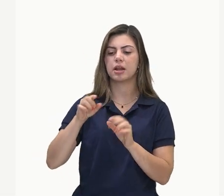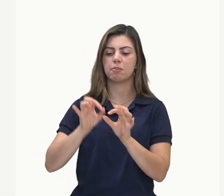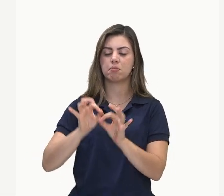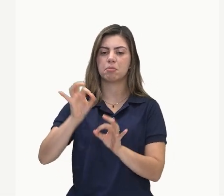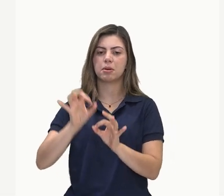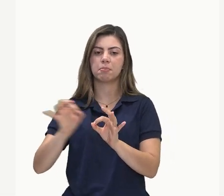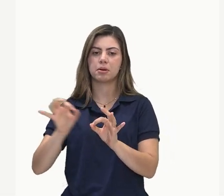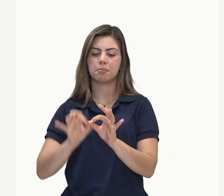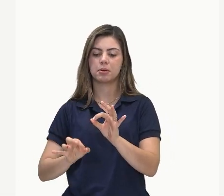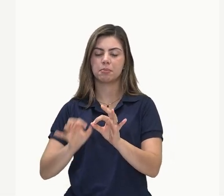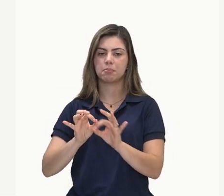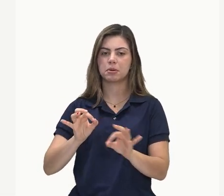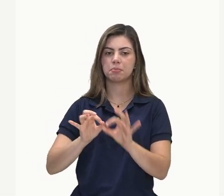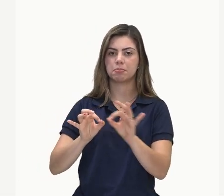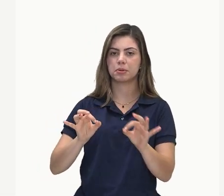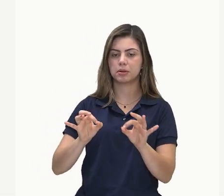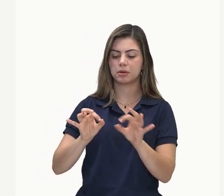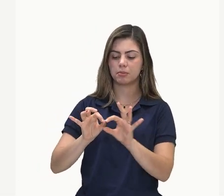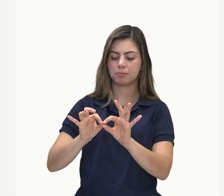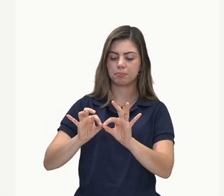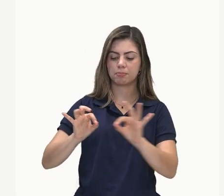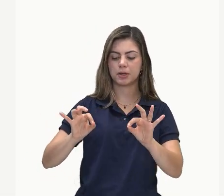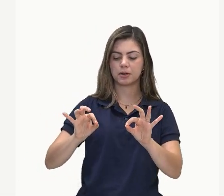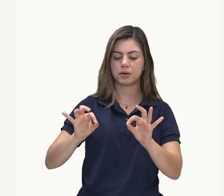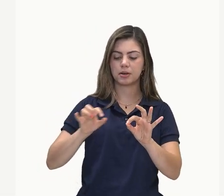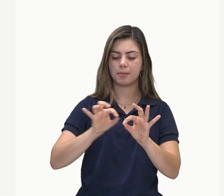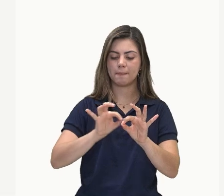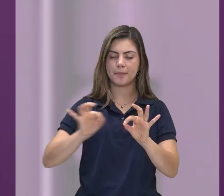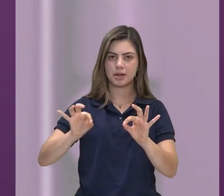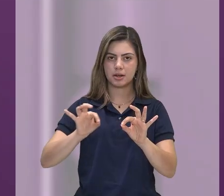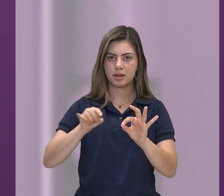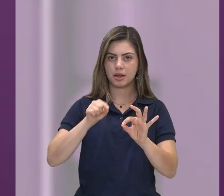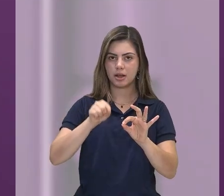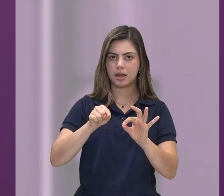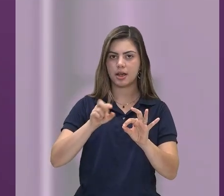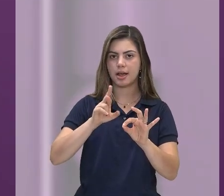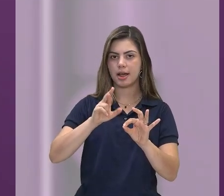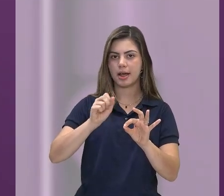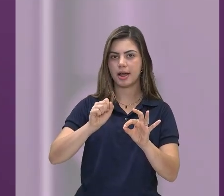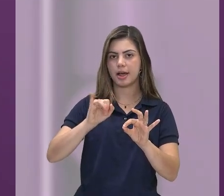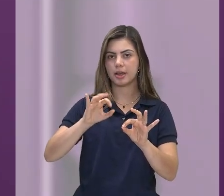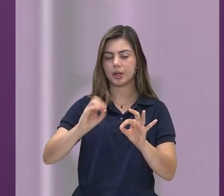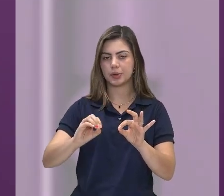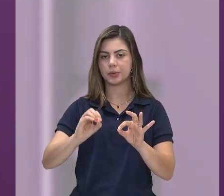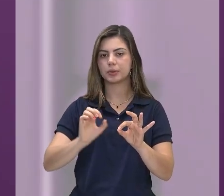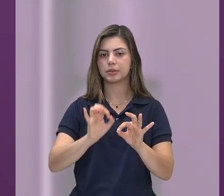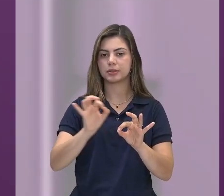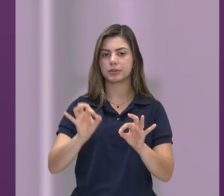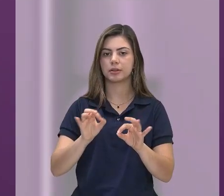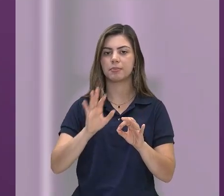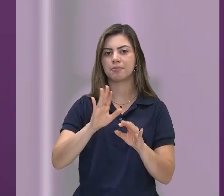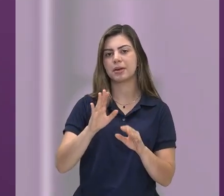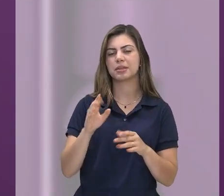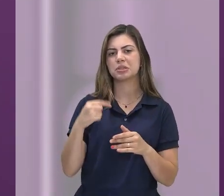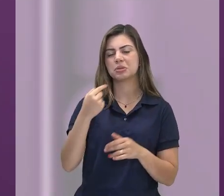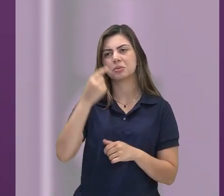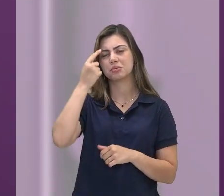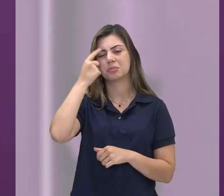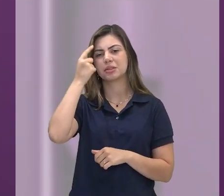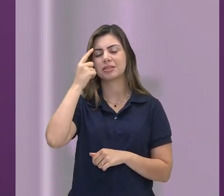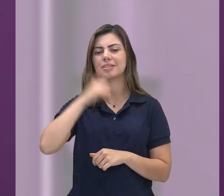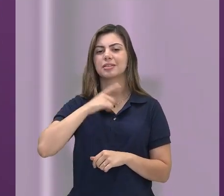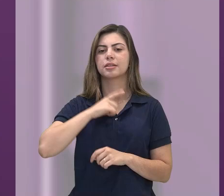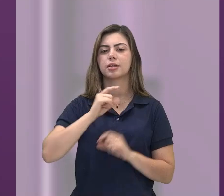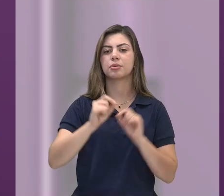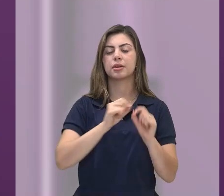né, o elemento mais comum que a gente vê no nosso dia a dia, né, falando de raio, é o raio da bicicleta, o raio da moto,